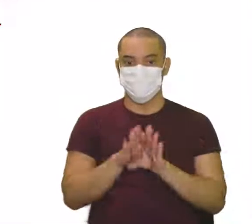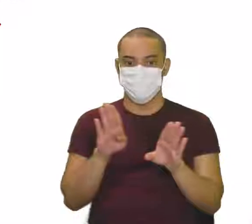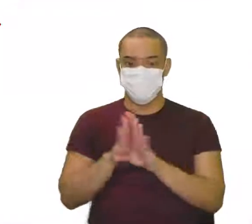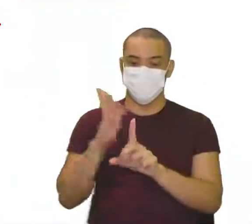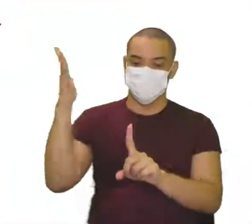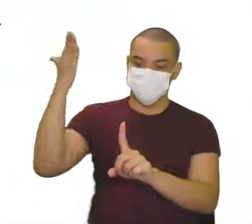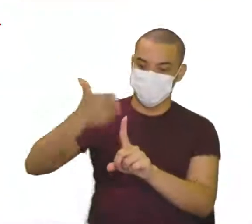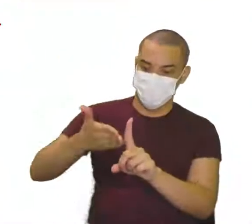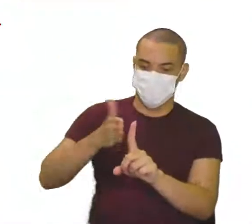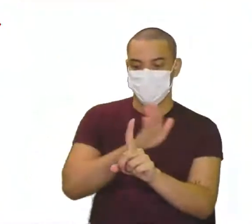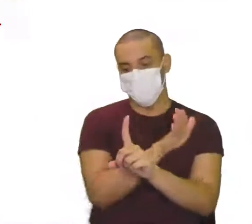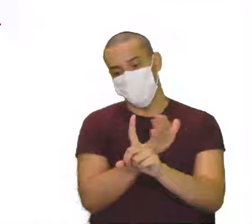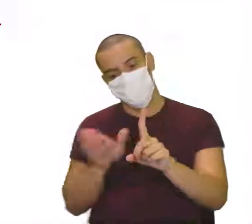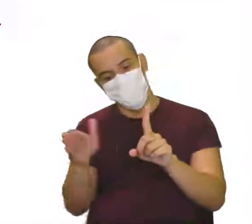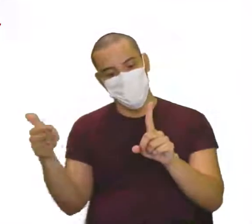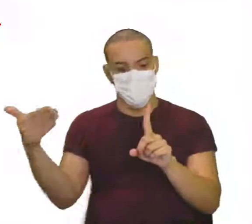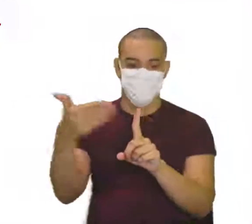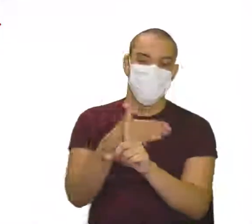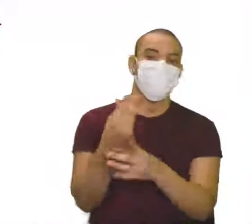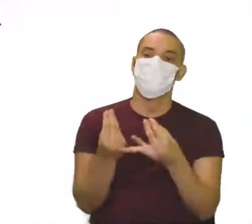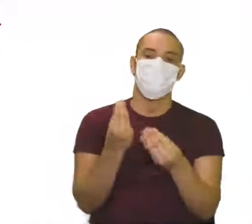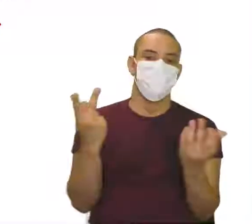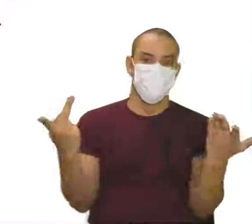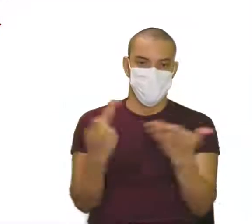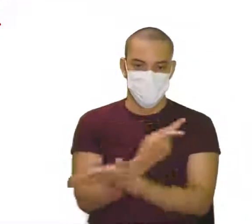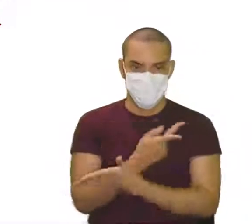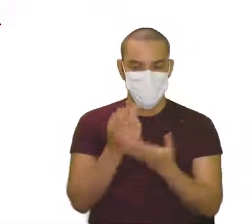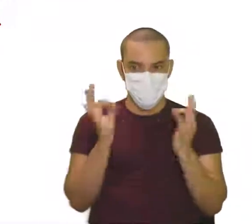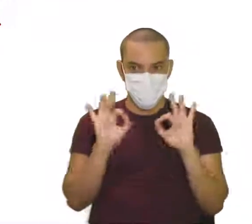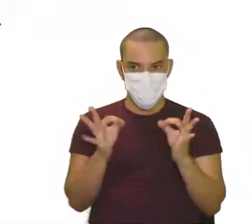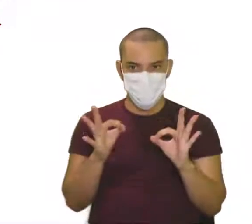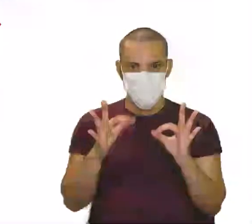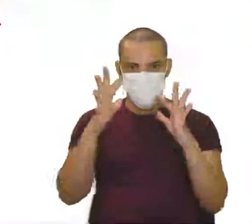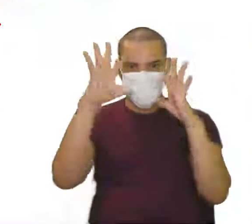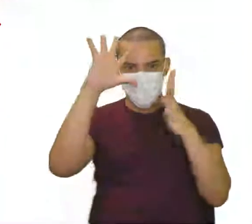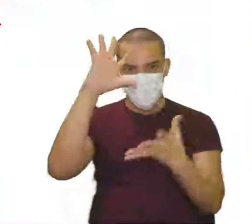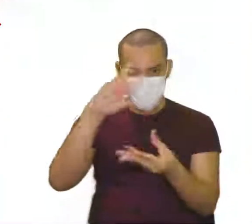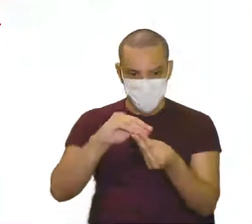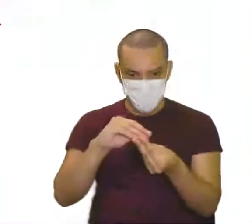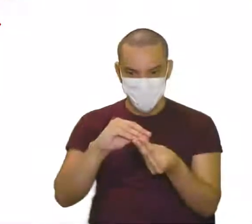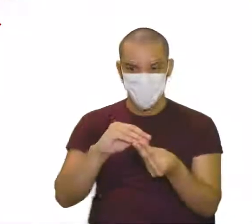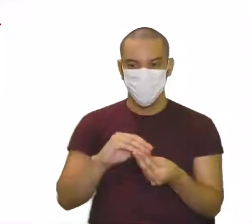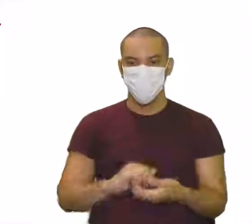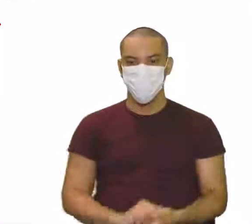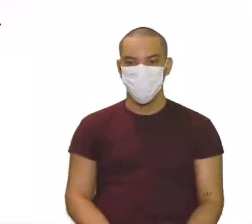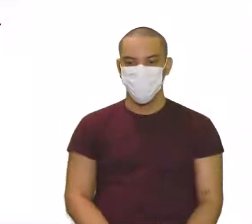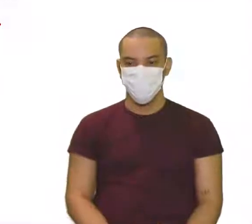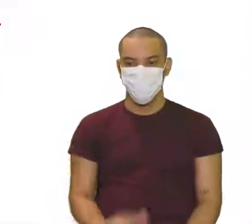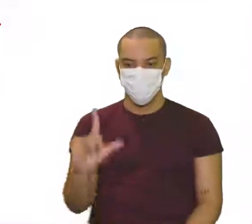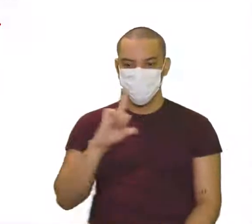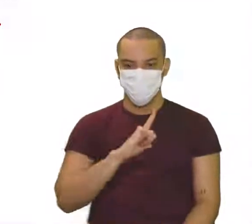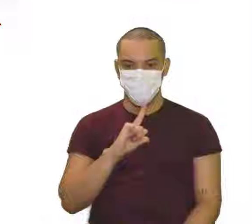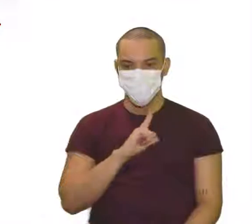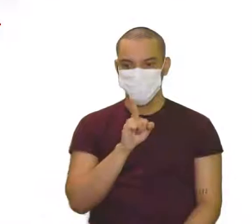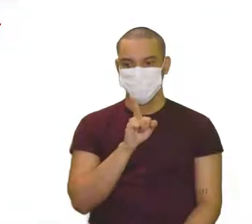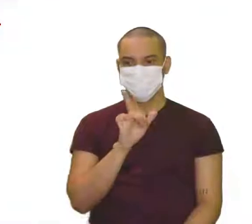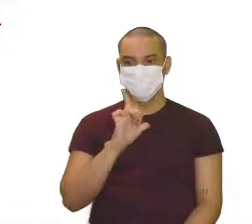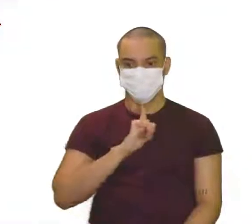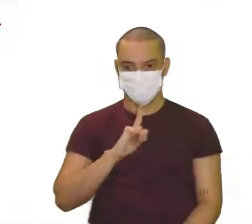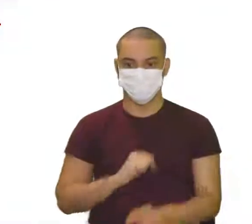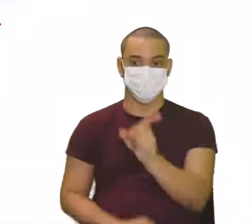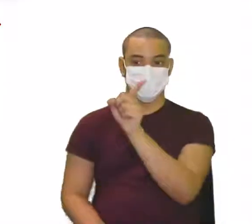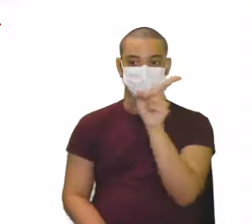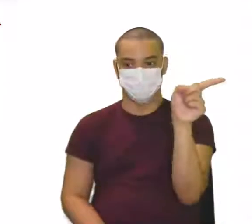campo com a nossa carga. Entendido isso? Fechou? Então, a gente tem mesma direção,